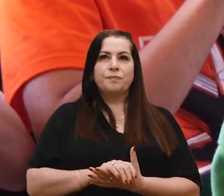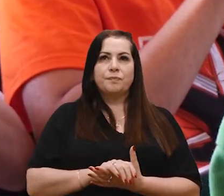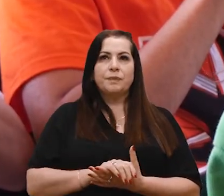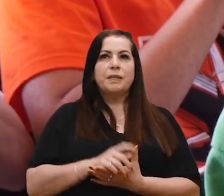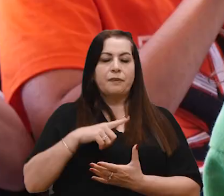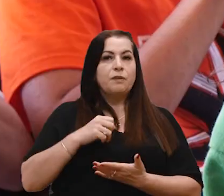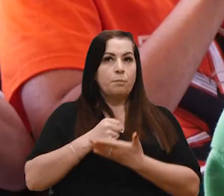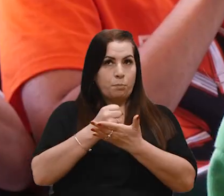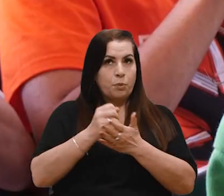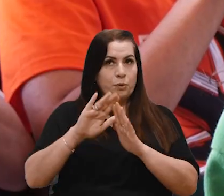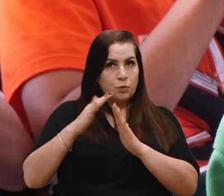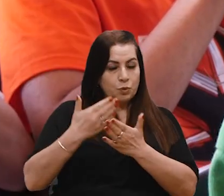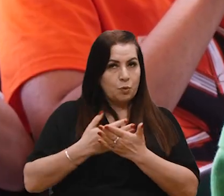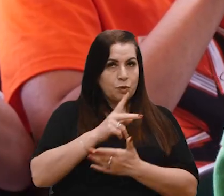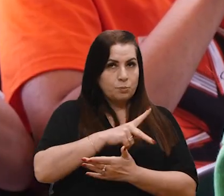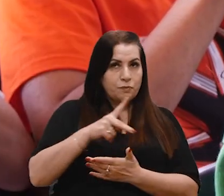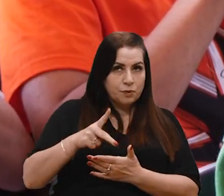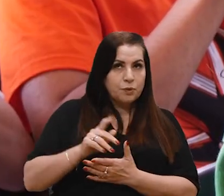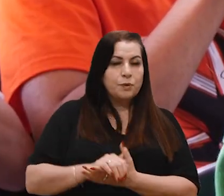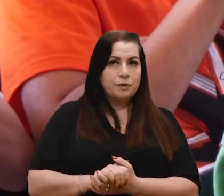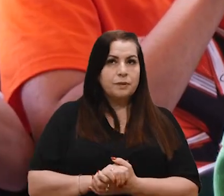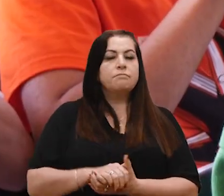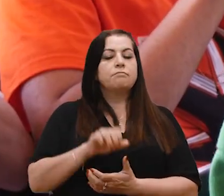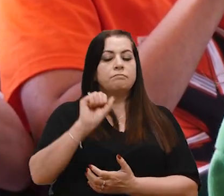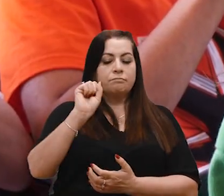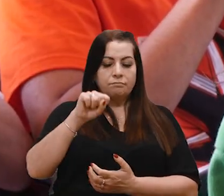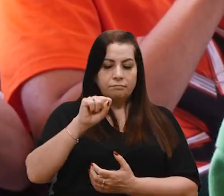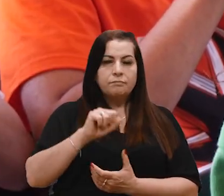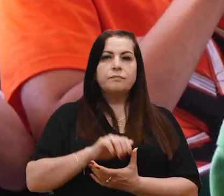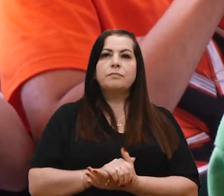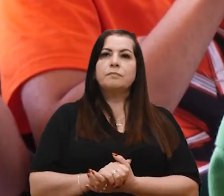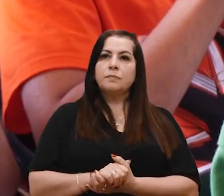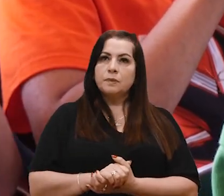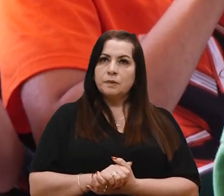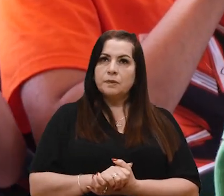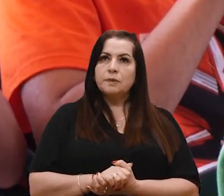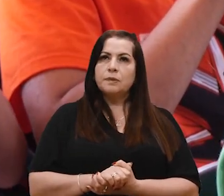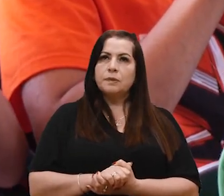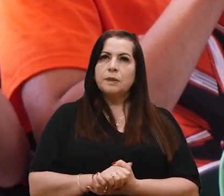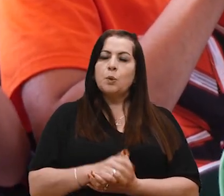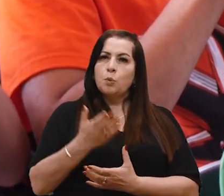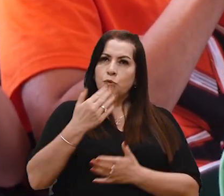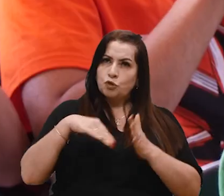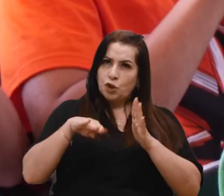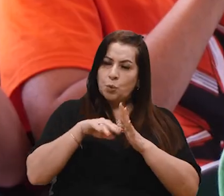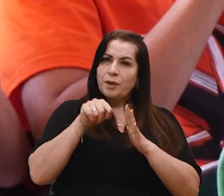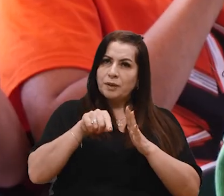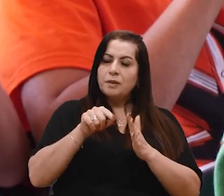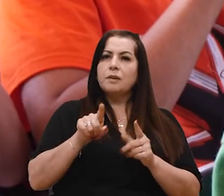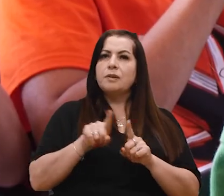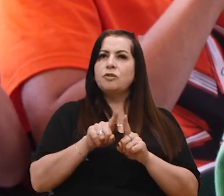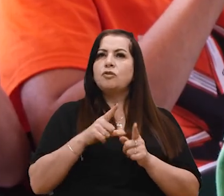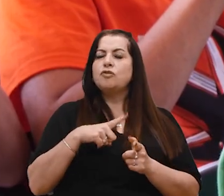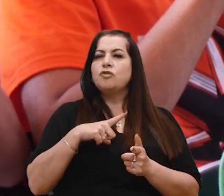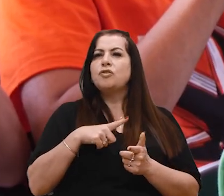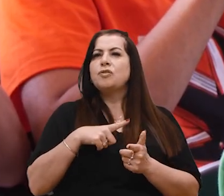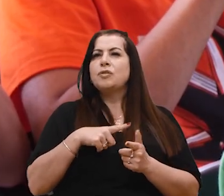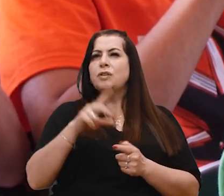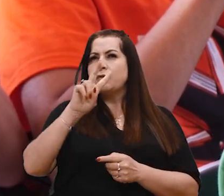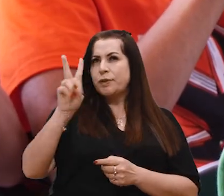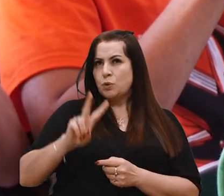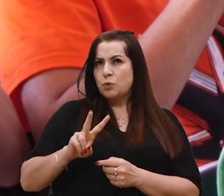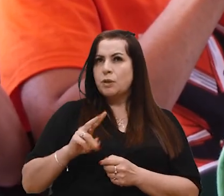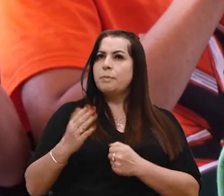entender. Teve bastante apoio da escola, dos professores? Sim, já quando eu cheguei aqui tinha